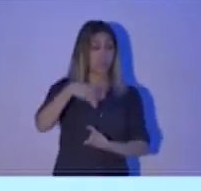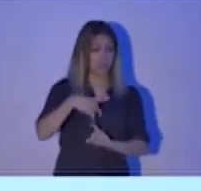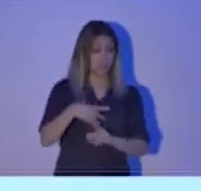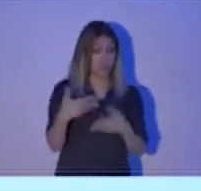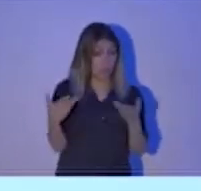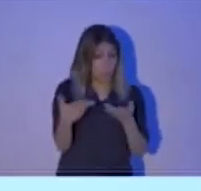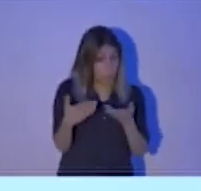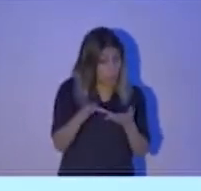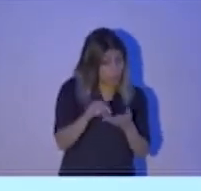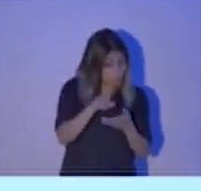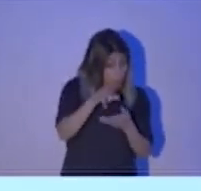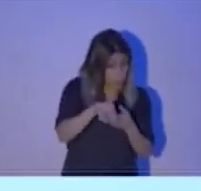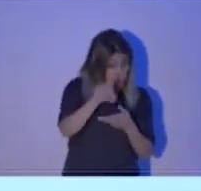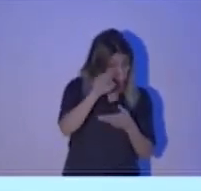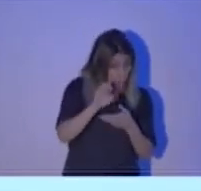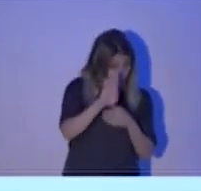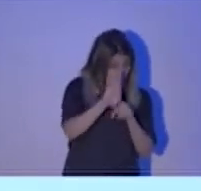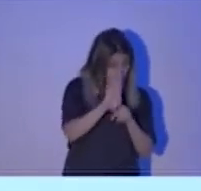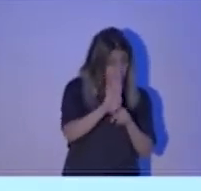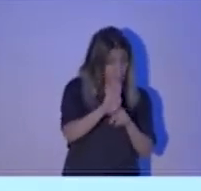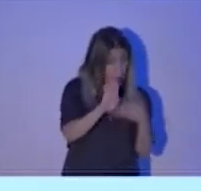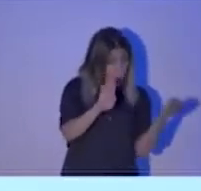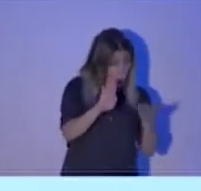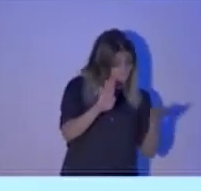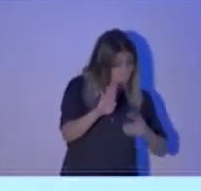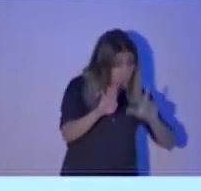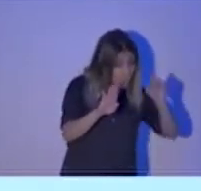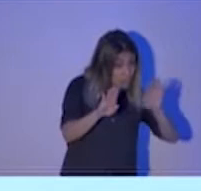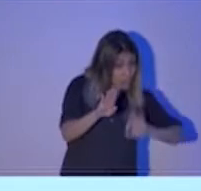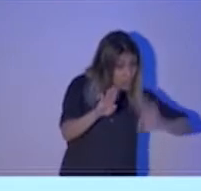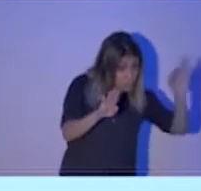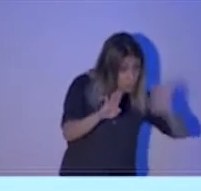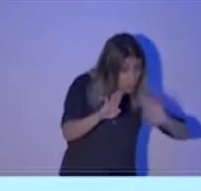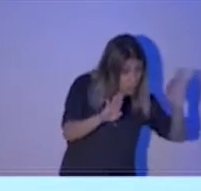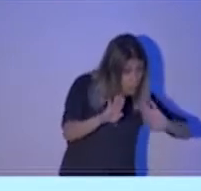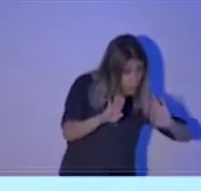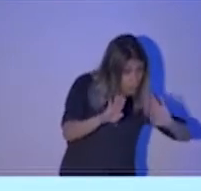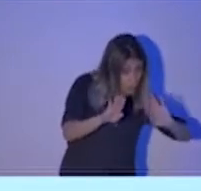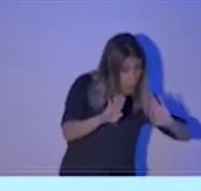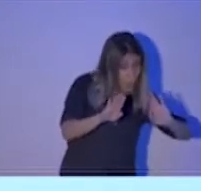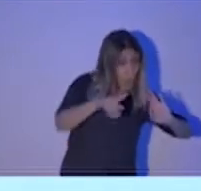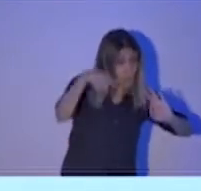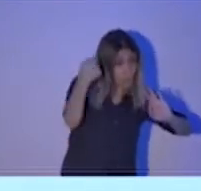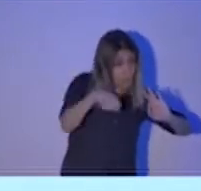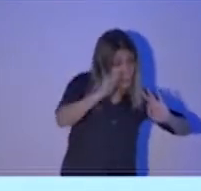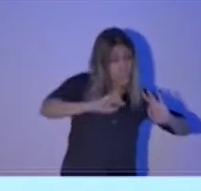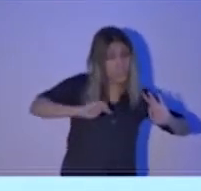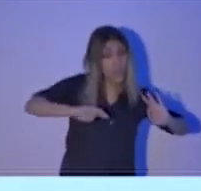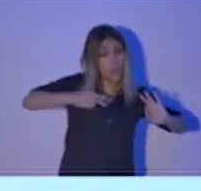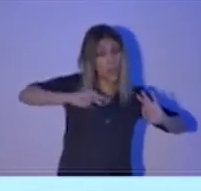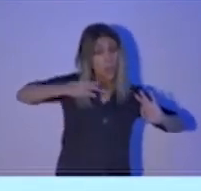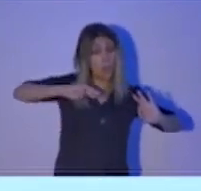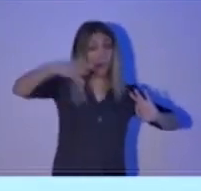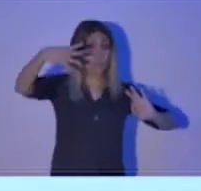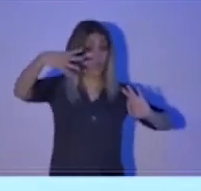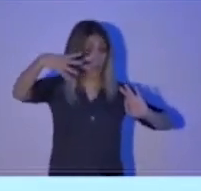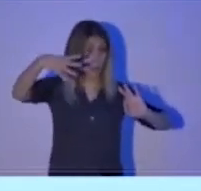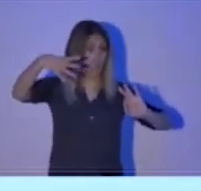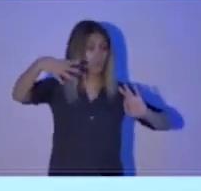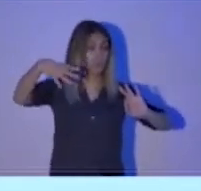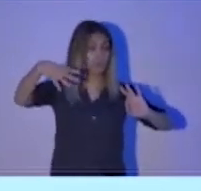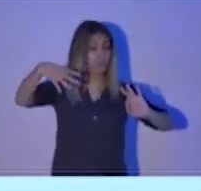isso 10%, esse não nos atende mais. Nós precisamos desse aumento. E a